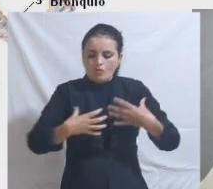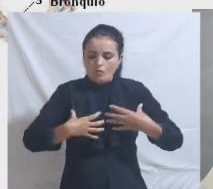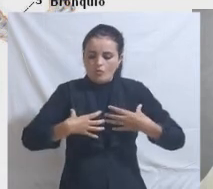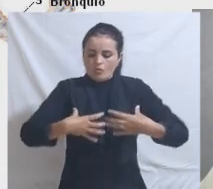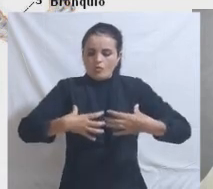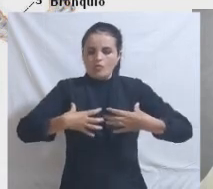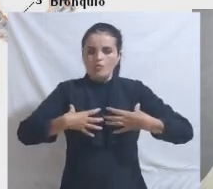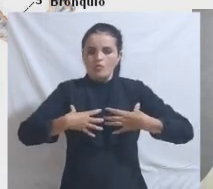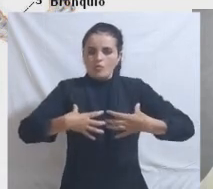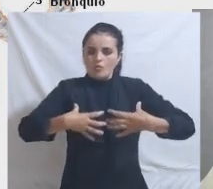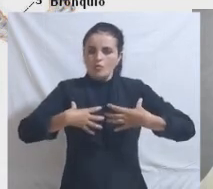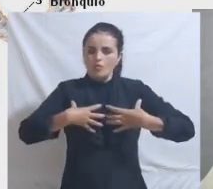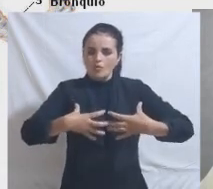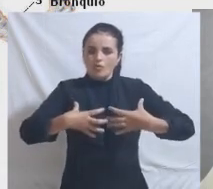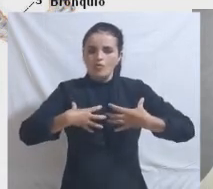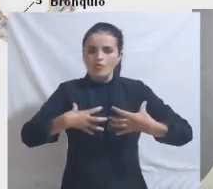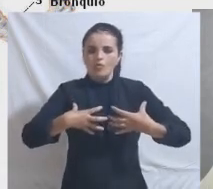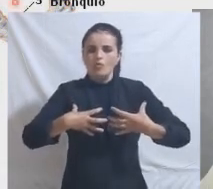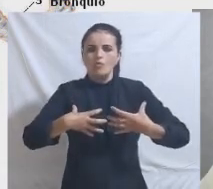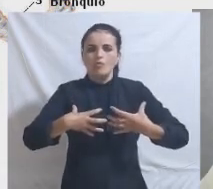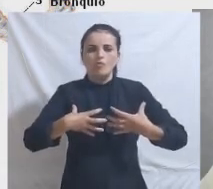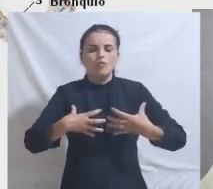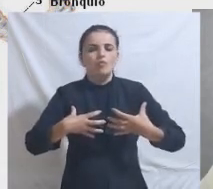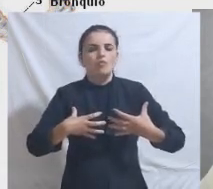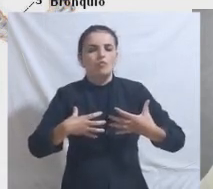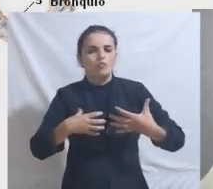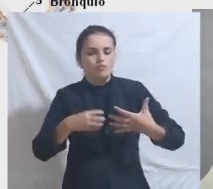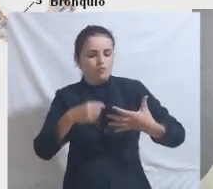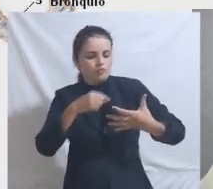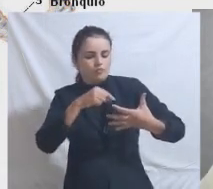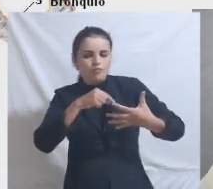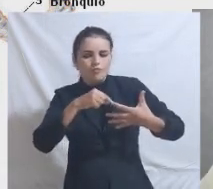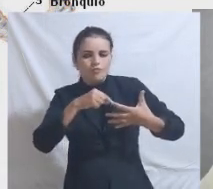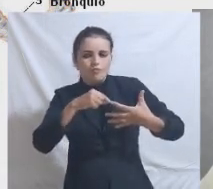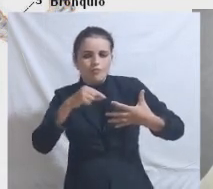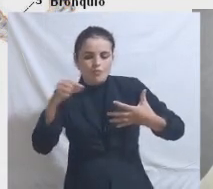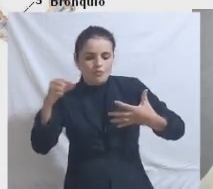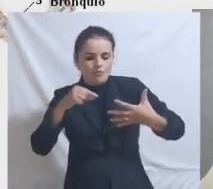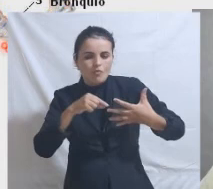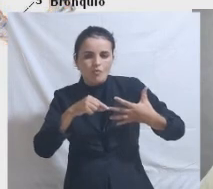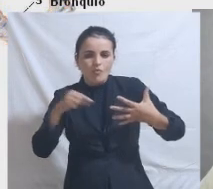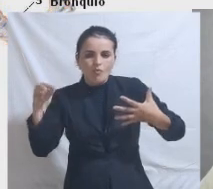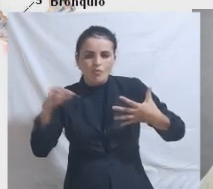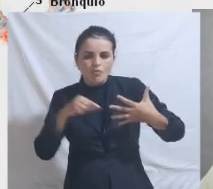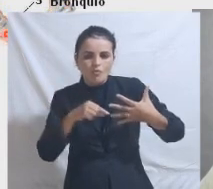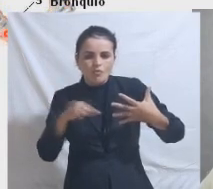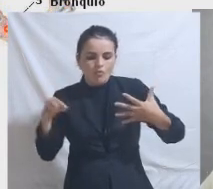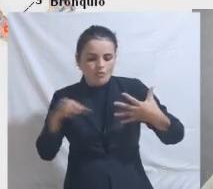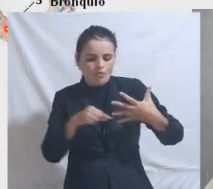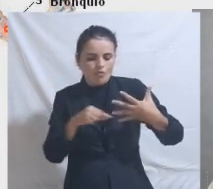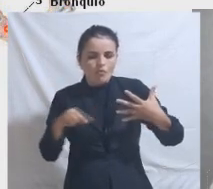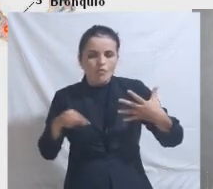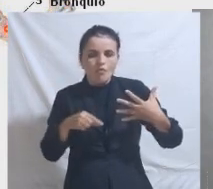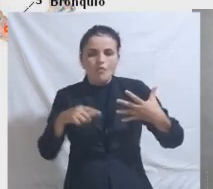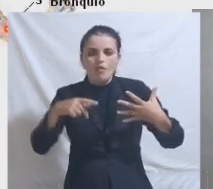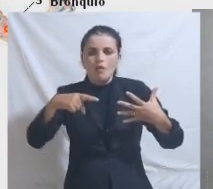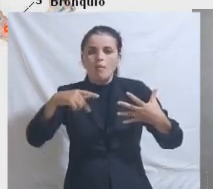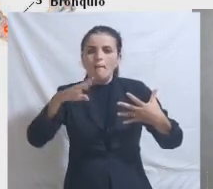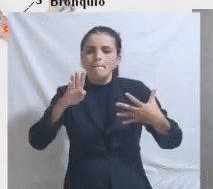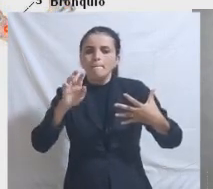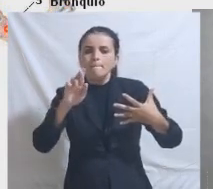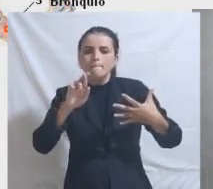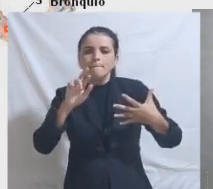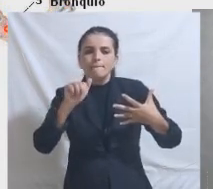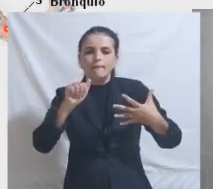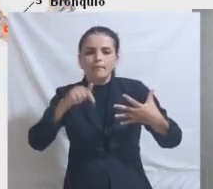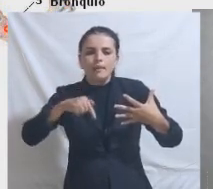traqueia que penetram os nossos pulmões. Então, assim que a gente sai da traqueia, a gente tem a formação aí dos brônquios, e esses brônquios eles já estão dentro